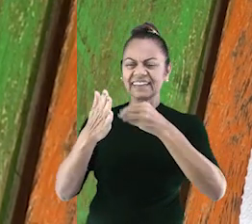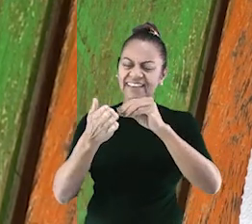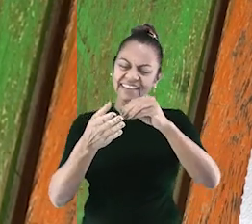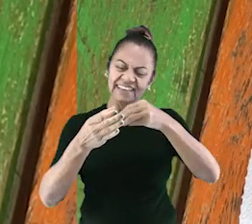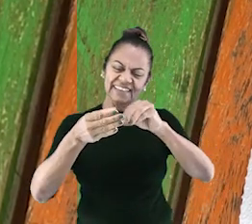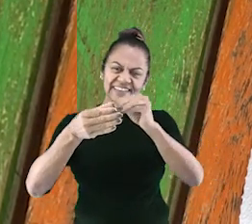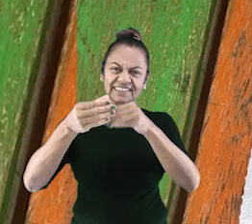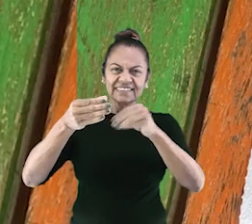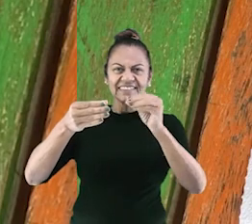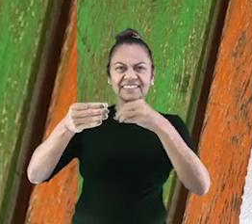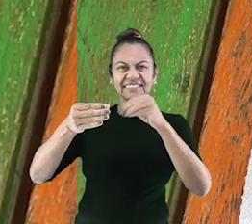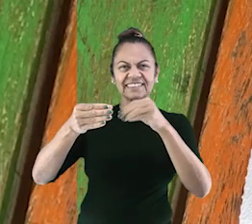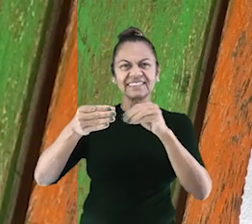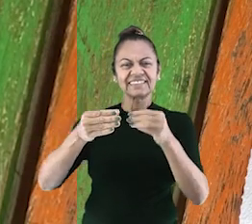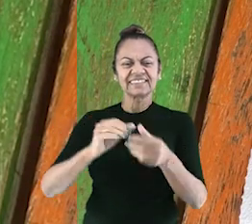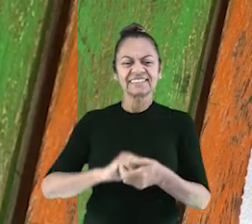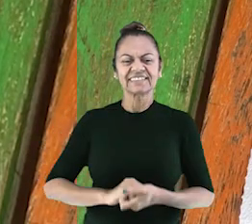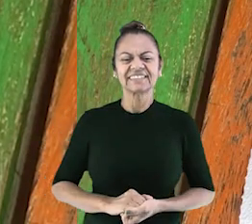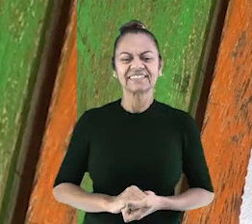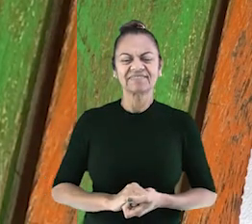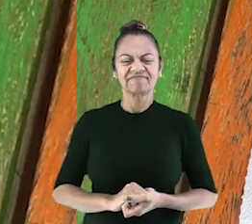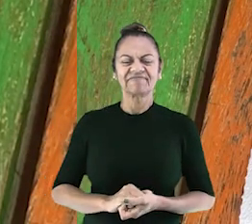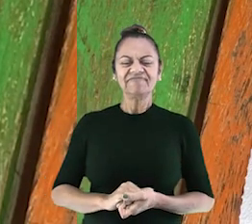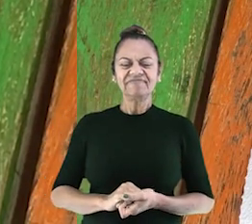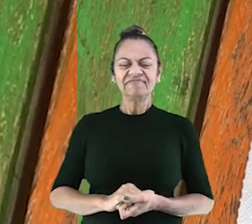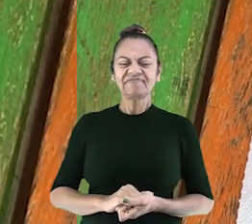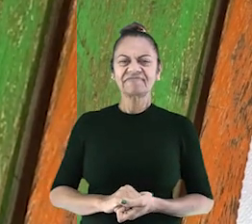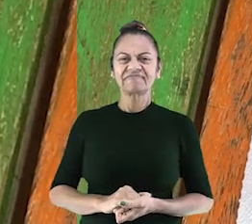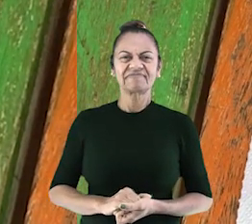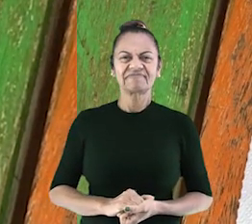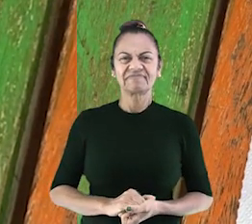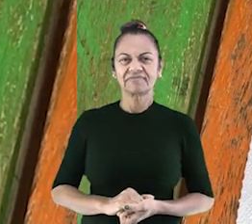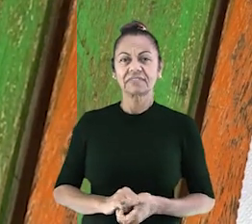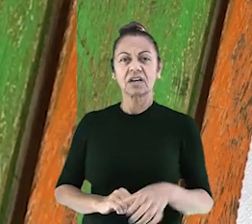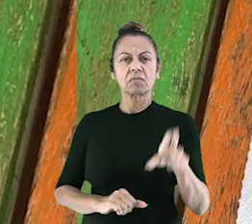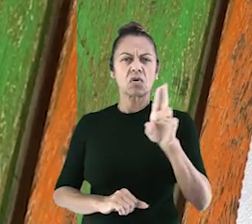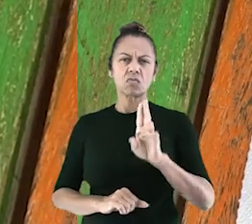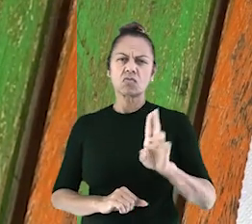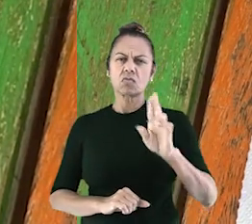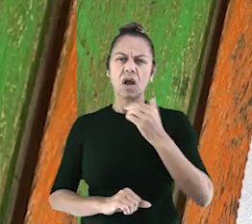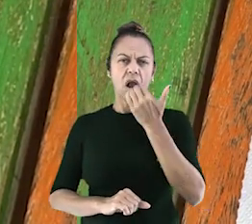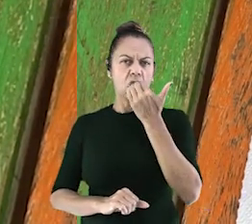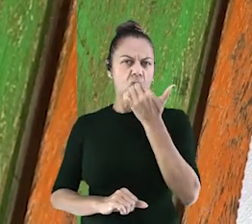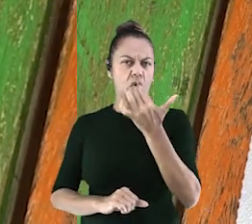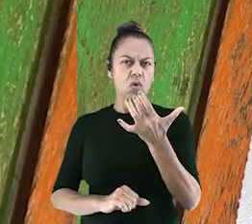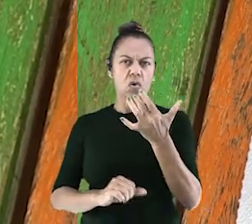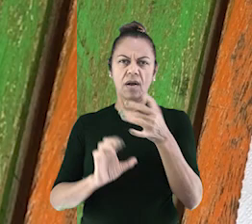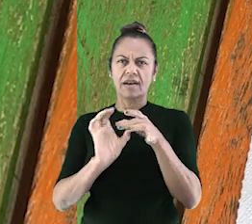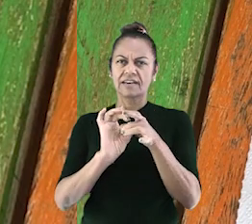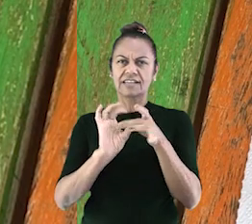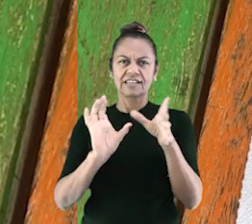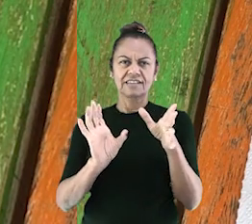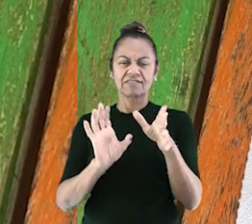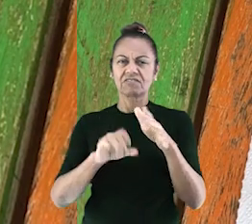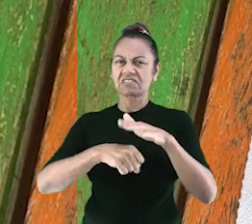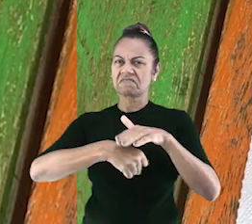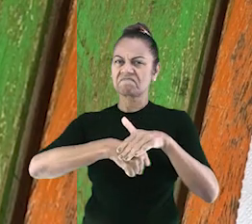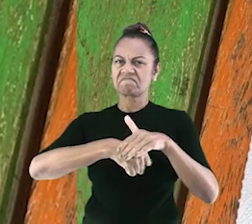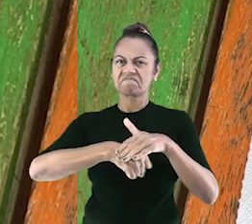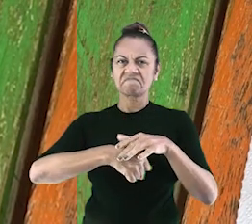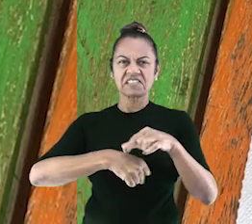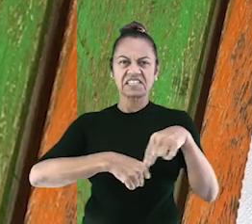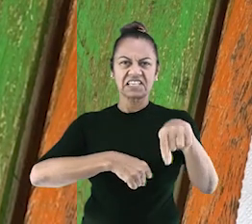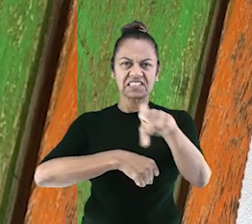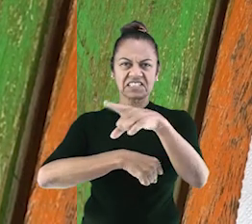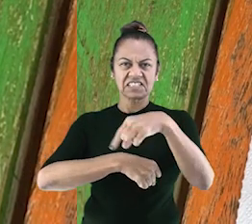aí? Quem gosta de pintar? Isso mesmo! Utilize as cores que você quiser. Eu